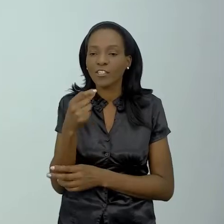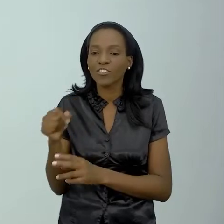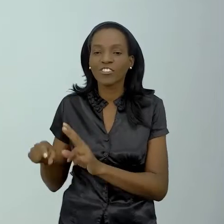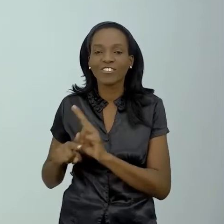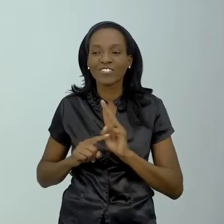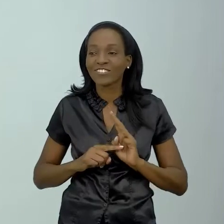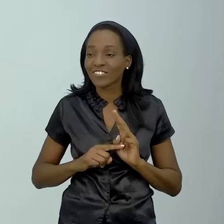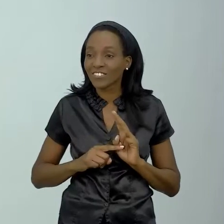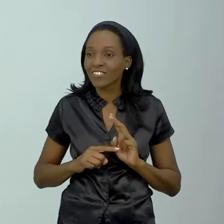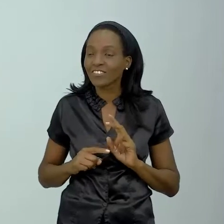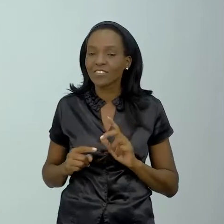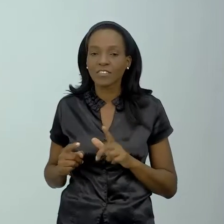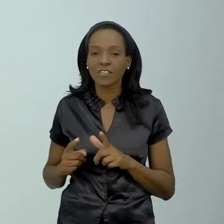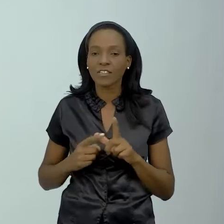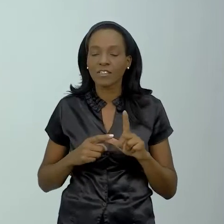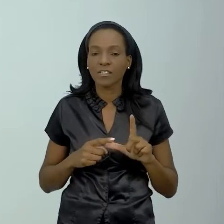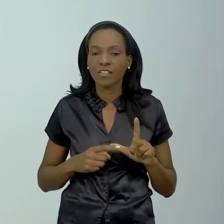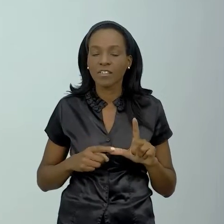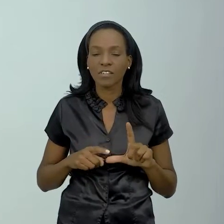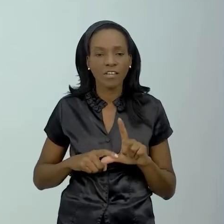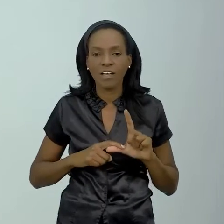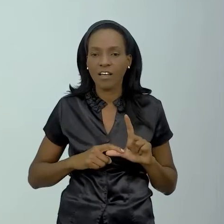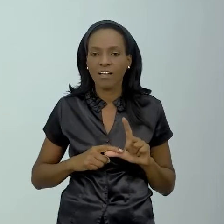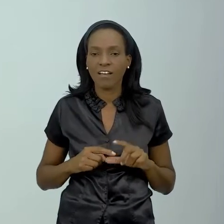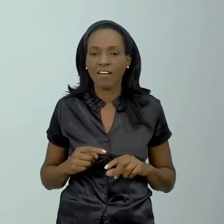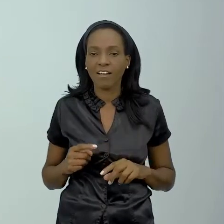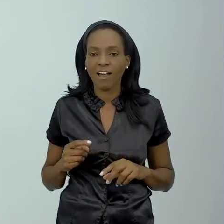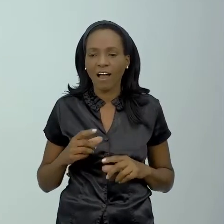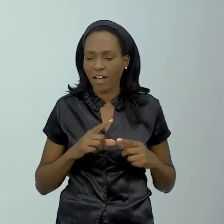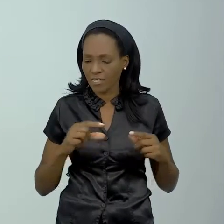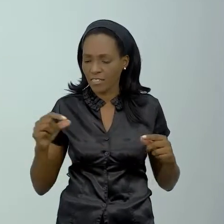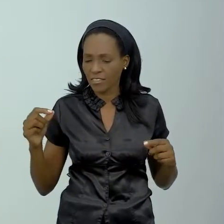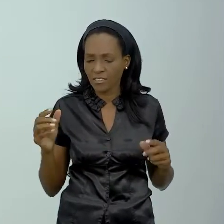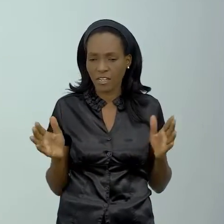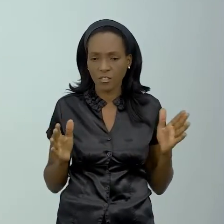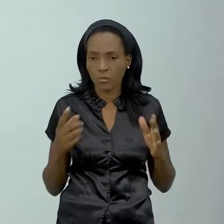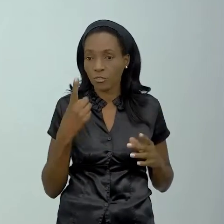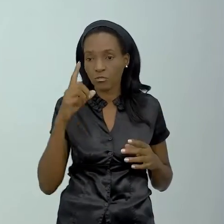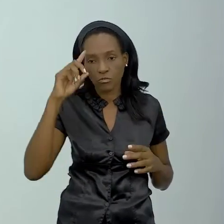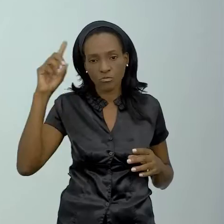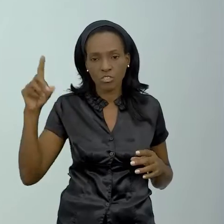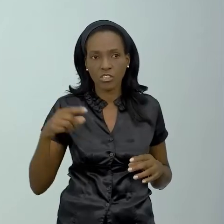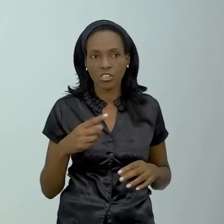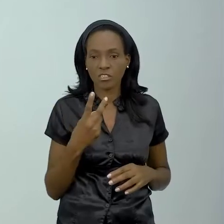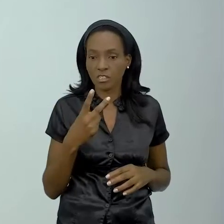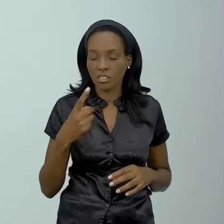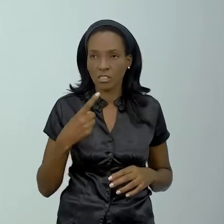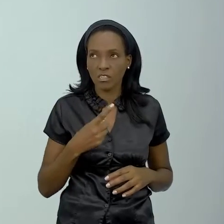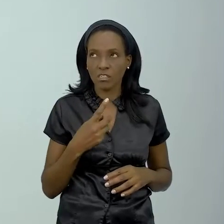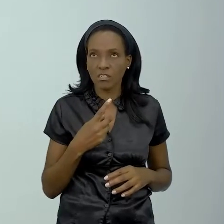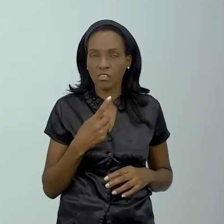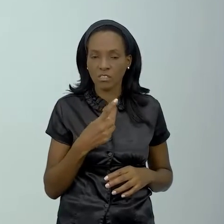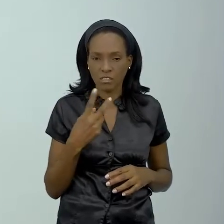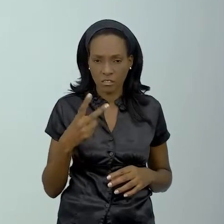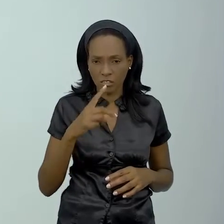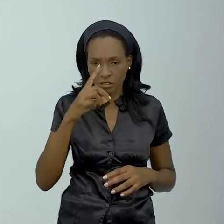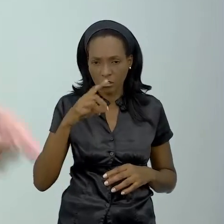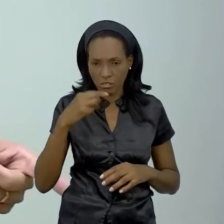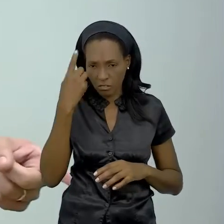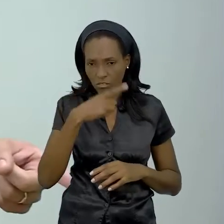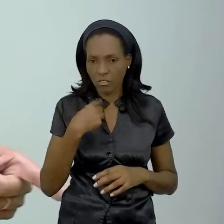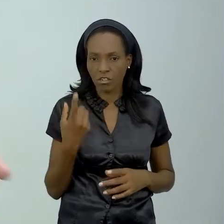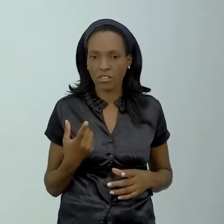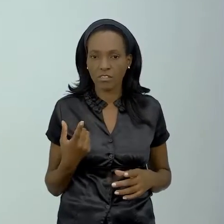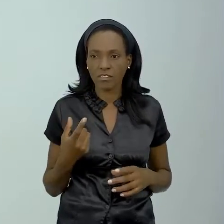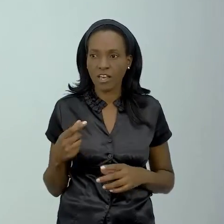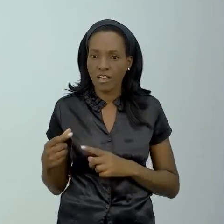e ele sai durante o dia, eram 12 horas, ele sai atrás desse empréstimo, atrás de um empréstimo para pagar um